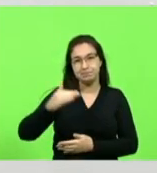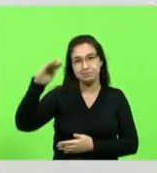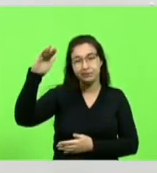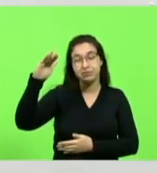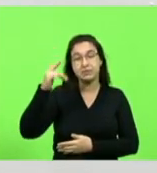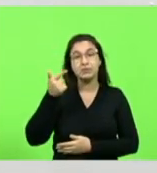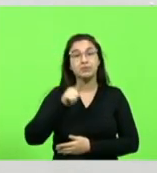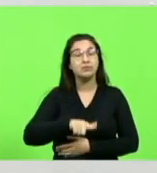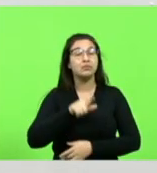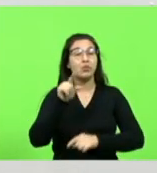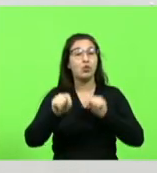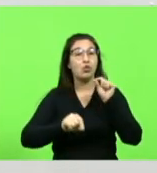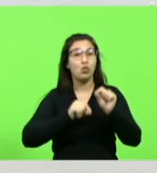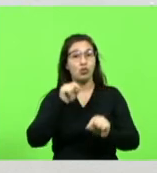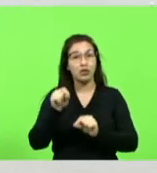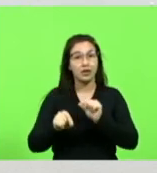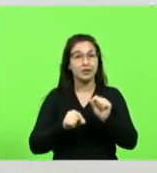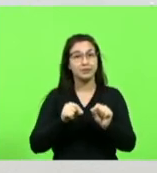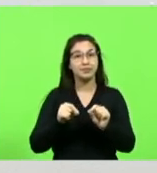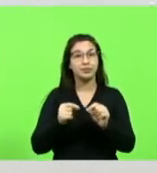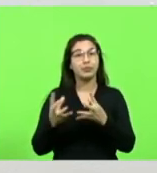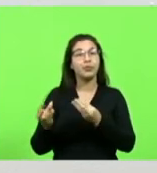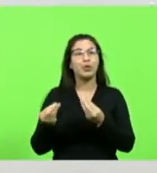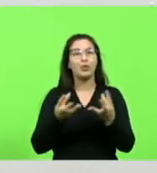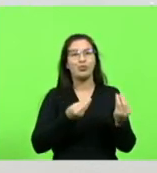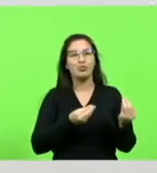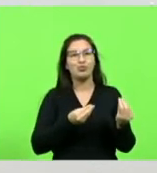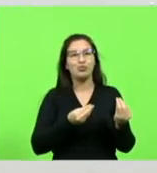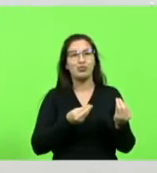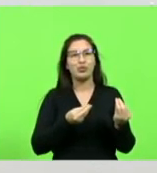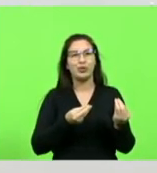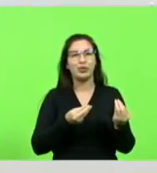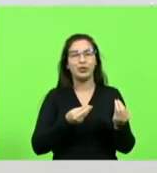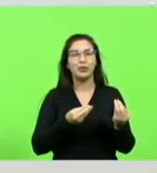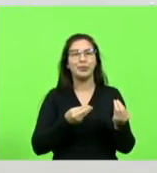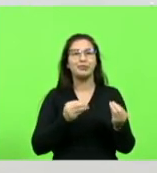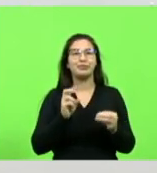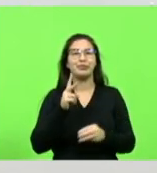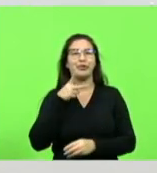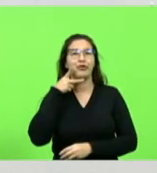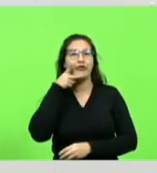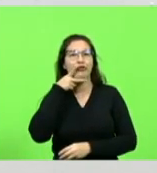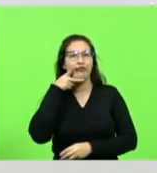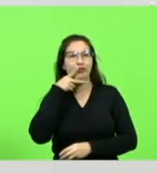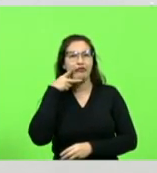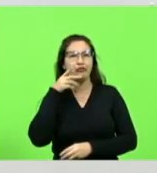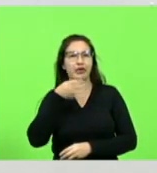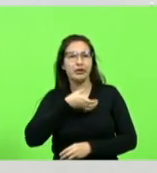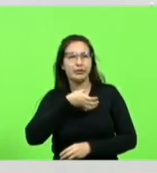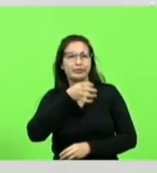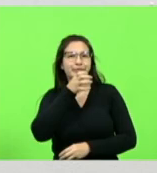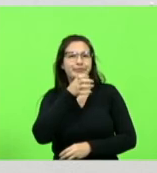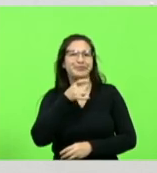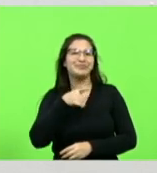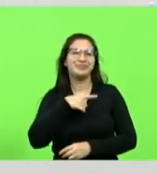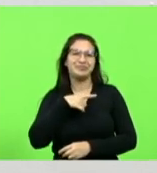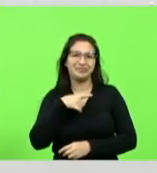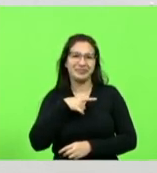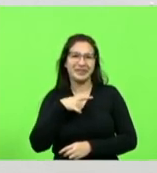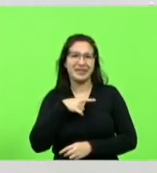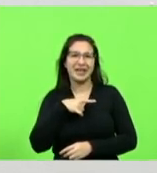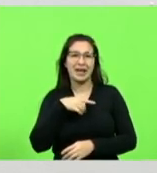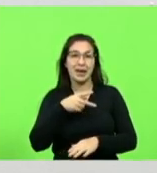possui renomadas vinícolas que produzem vinhos de alto padrão de qualidade,